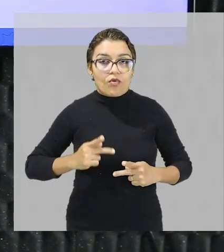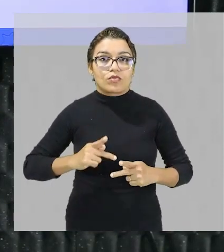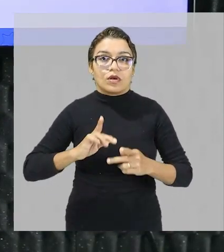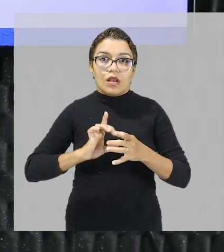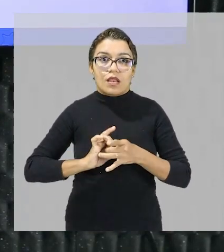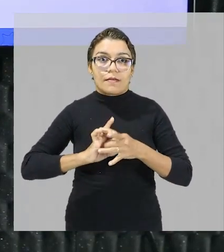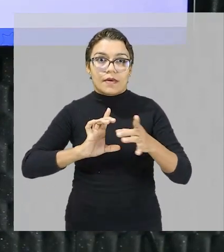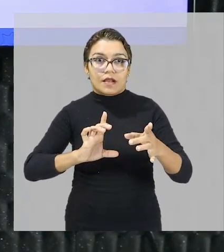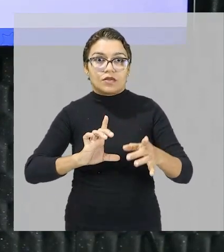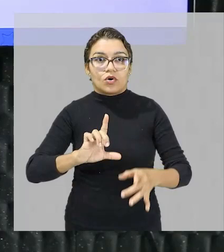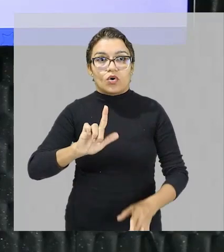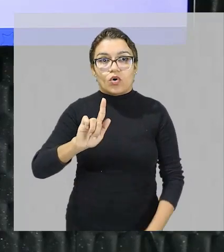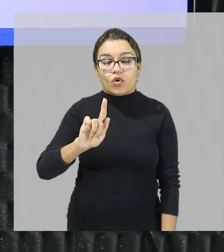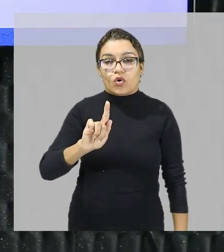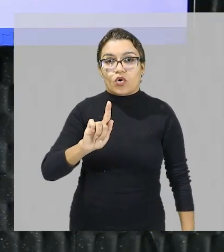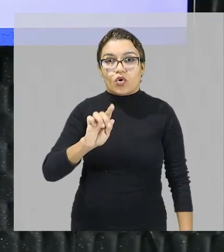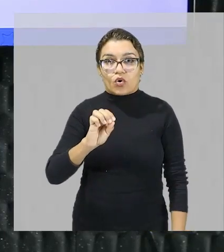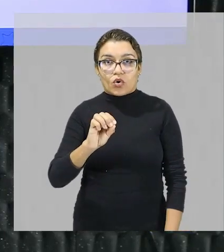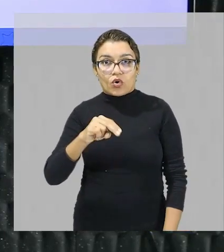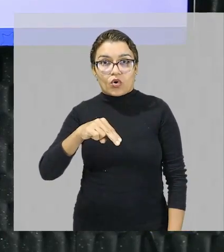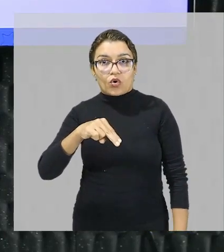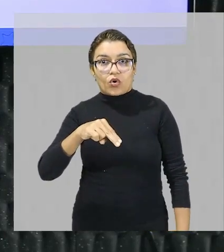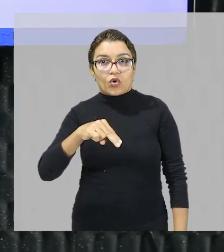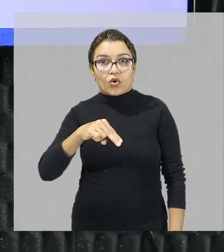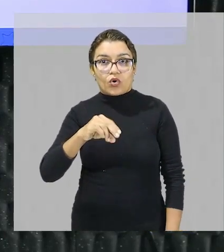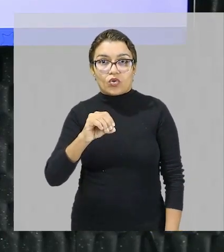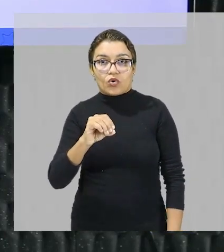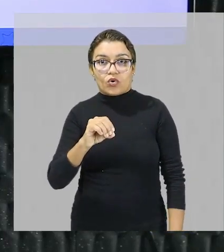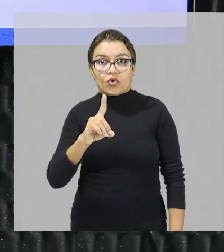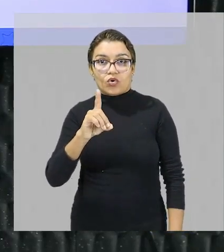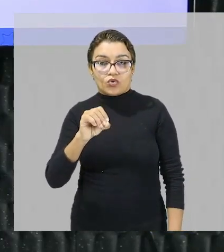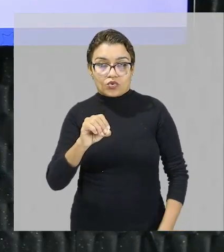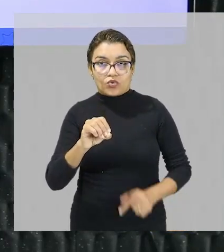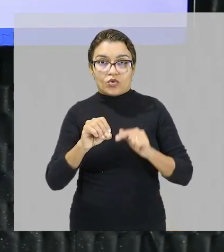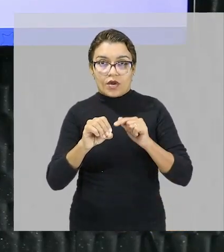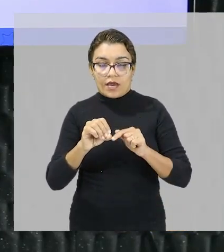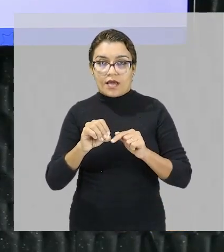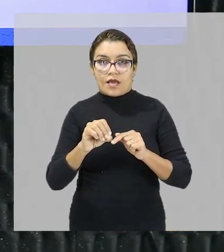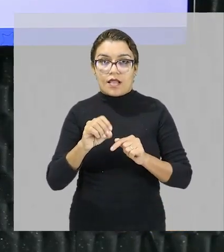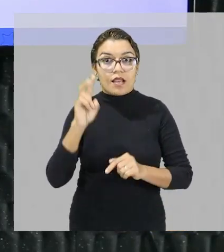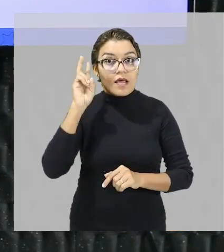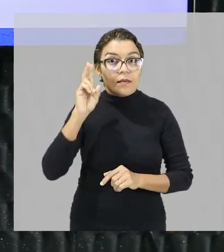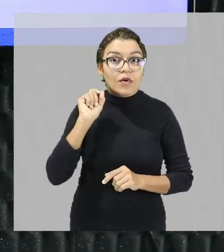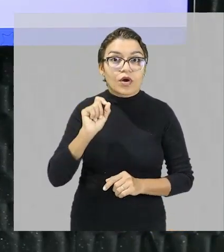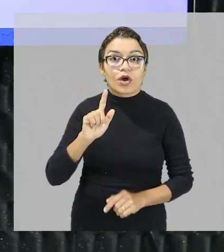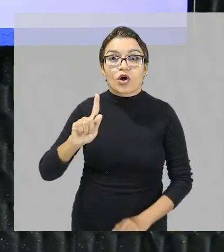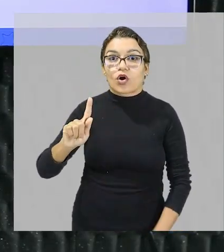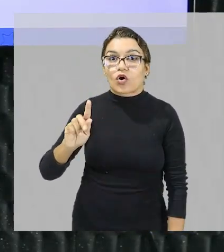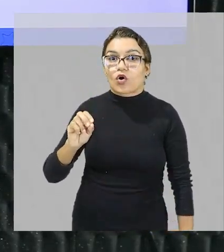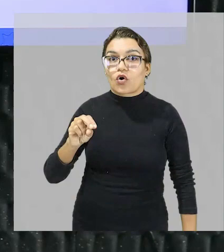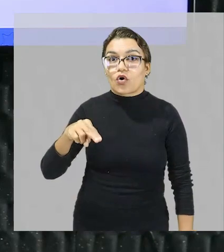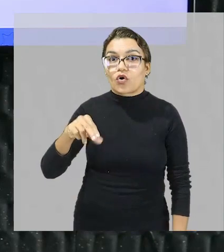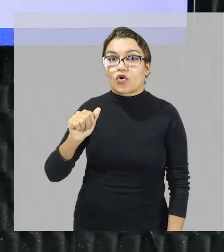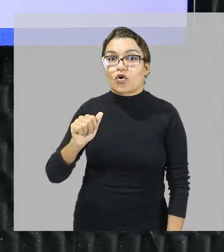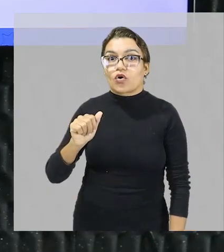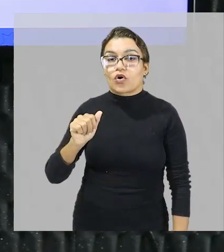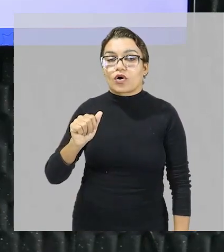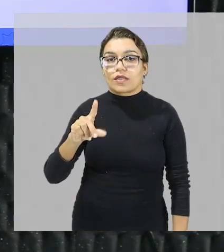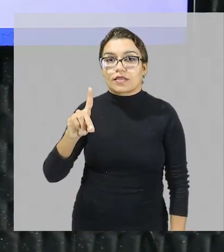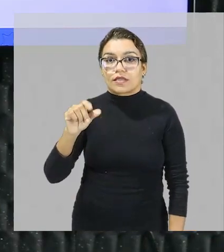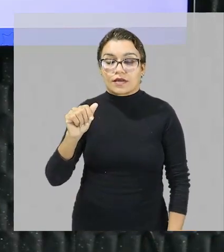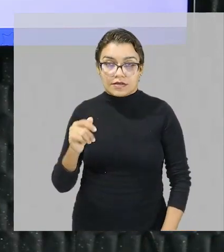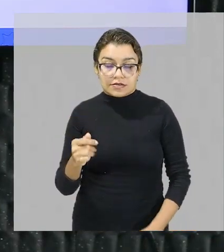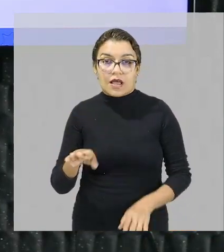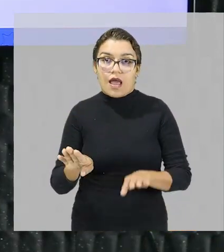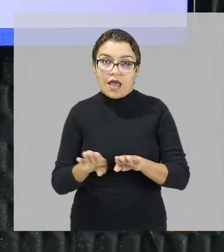gonadotrofina. Gônado, essa palavrinha aqui, lembra o quê? As gônadas. Quem? Os testículos e os